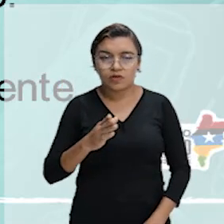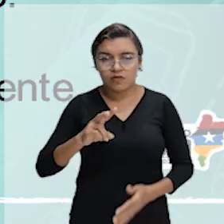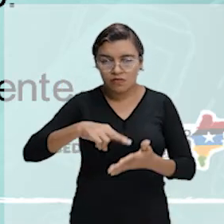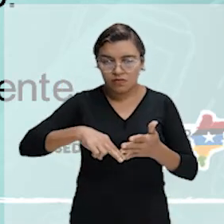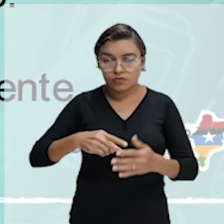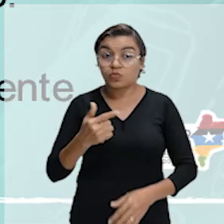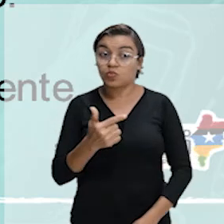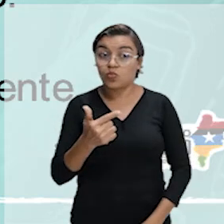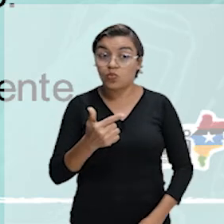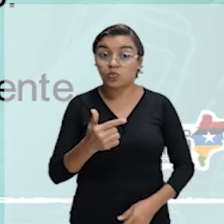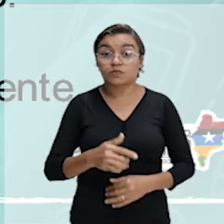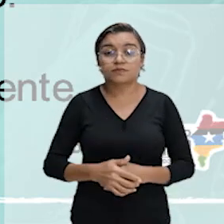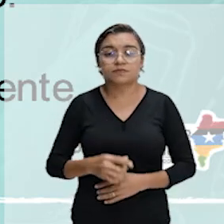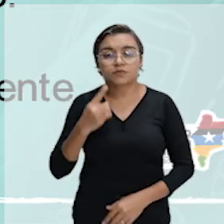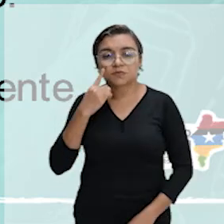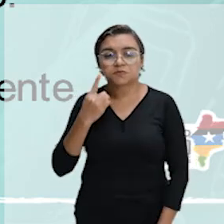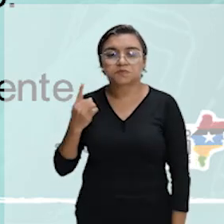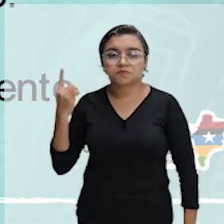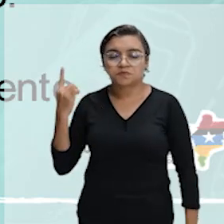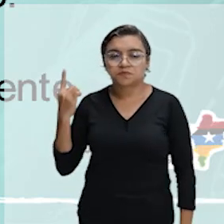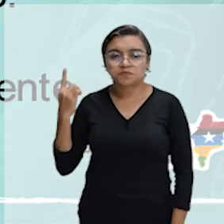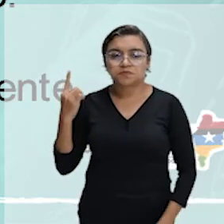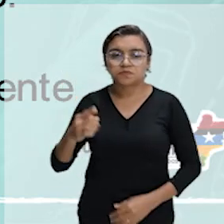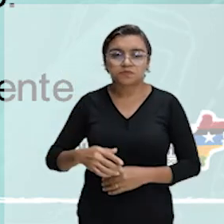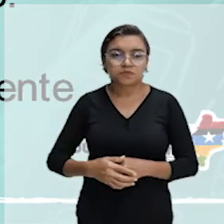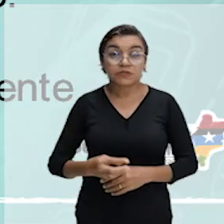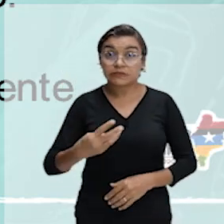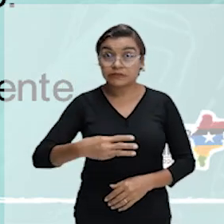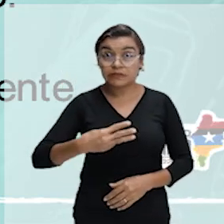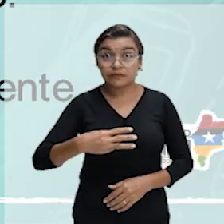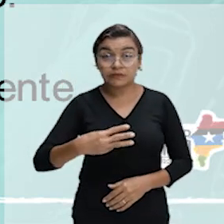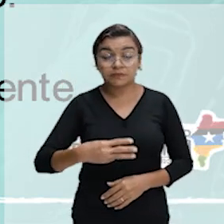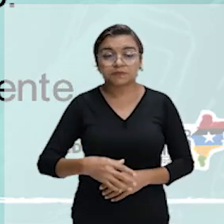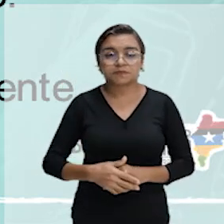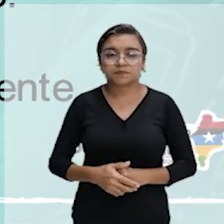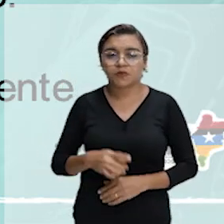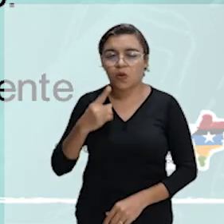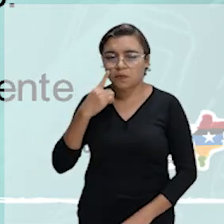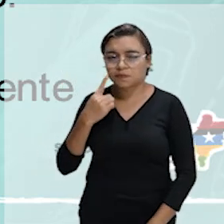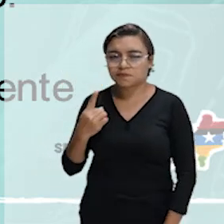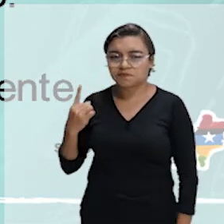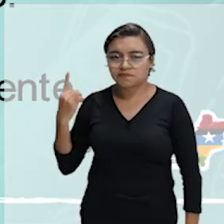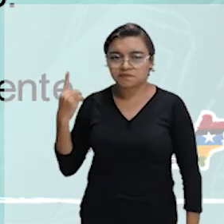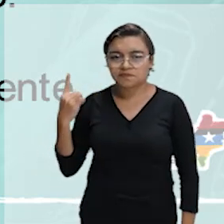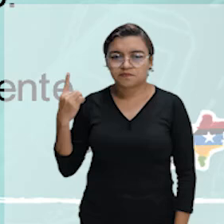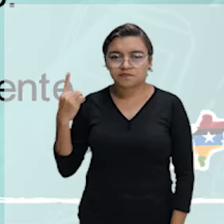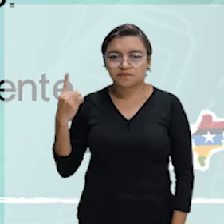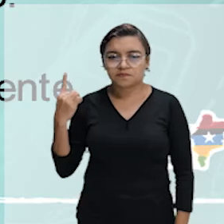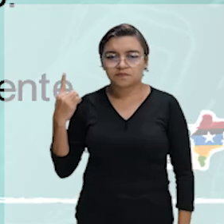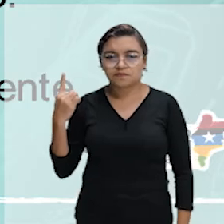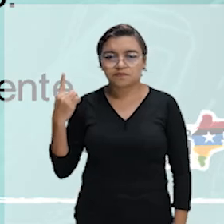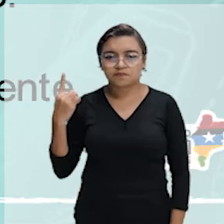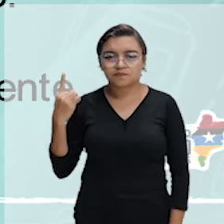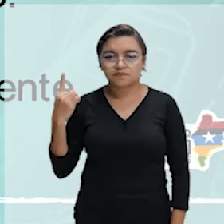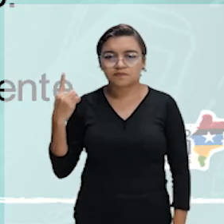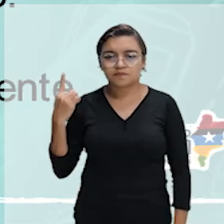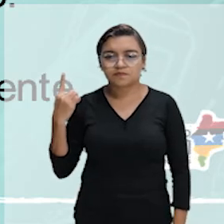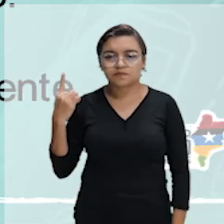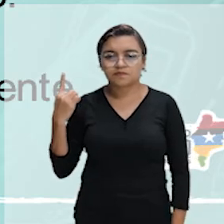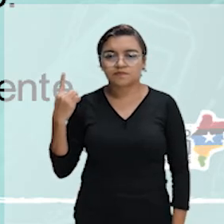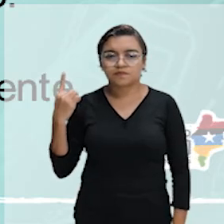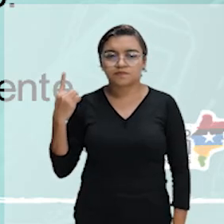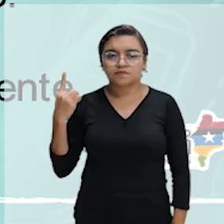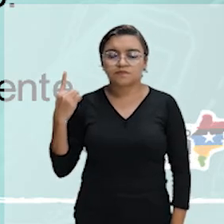os pais é moralmente incorreto. 3. Todavia, os filhos mentirem para os pais